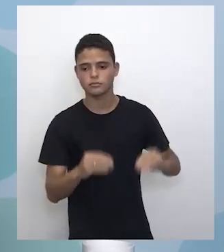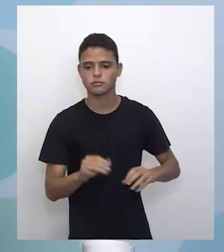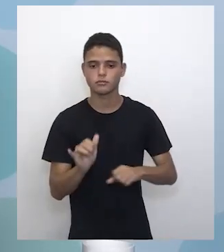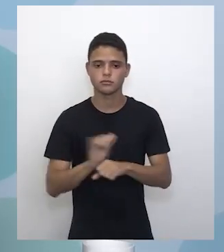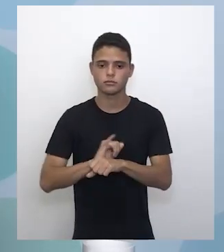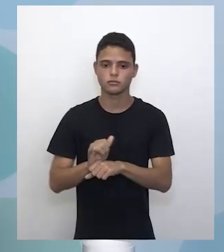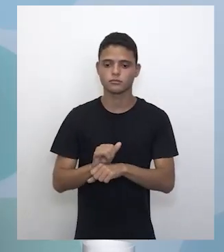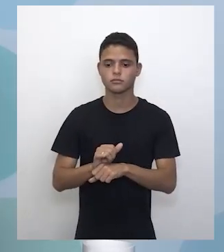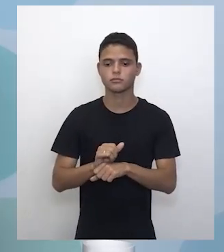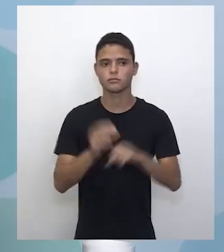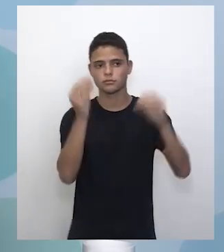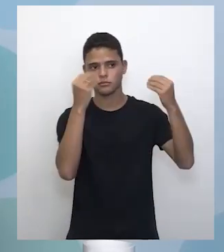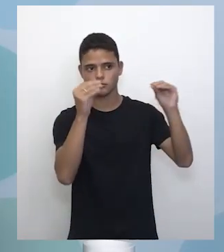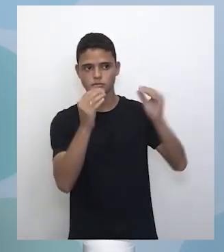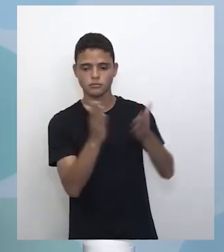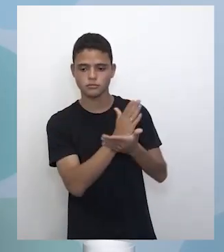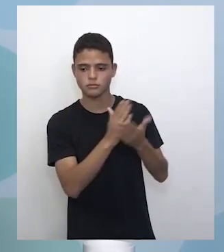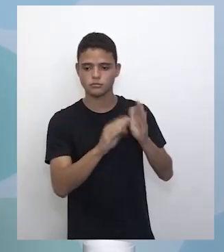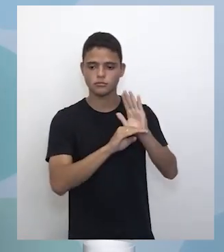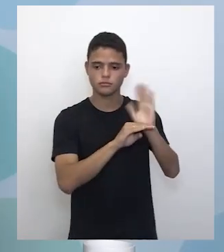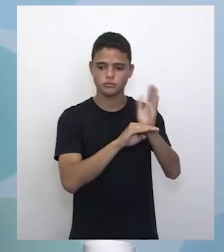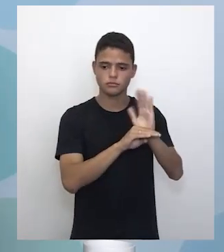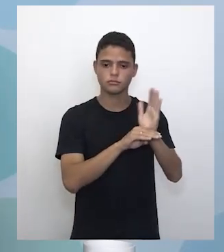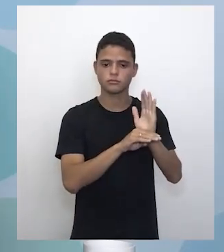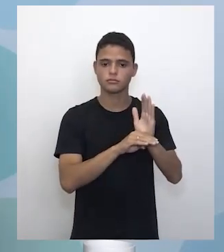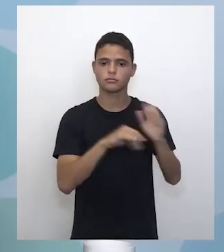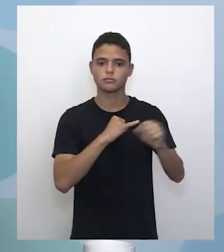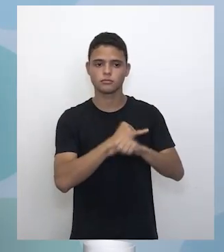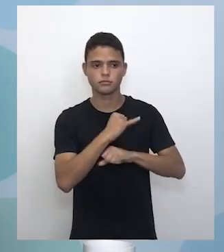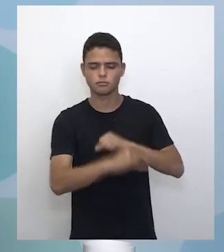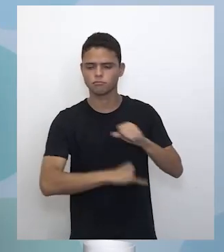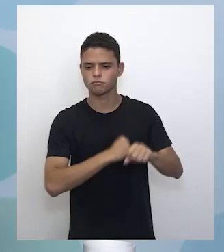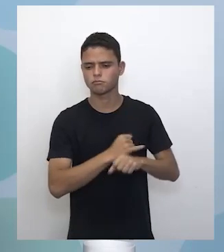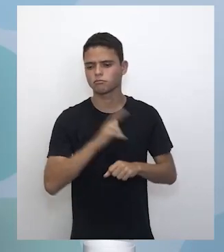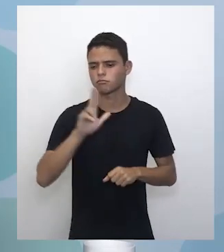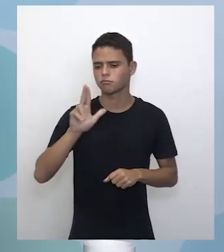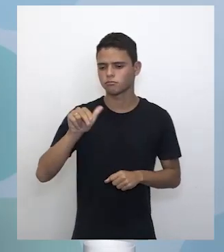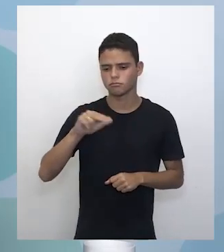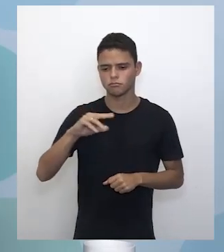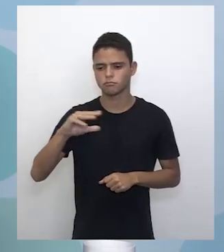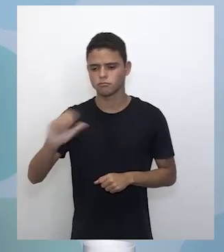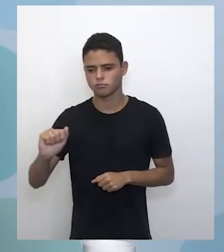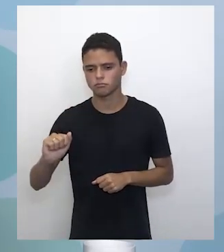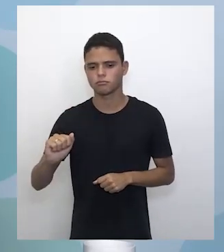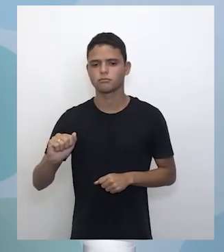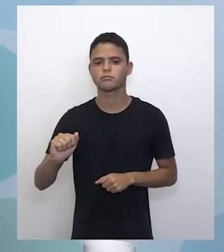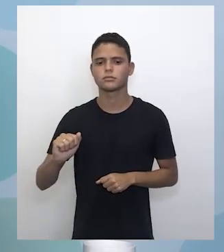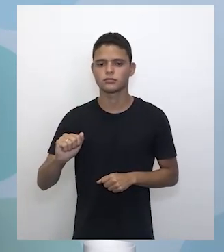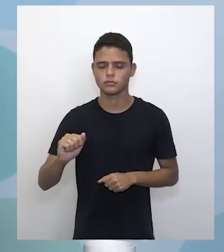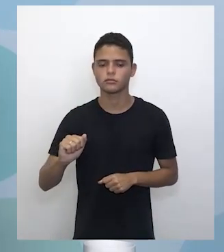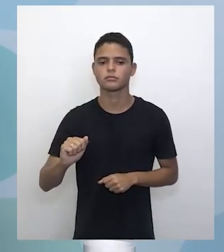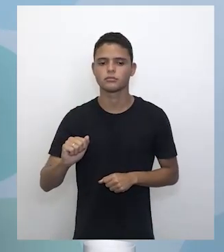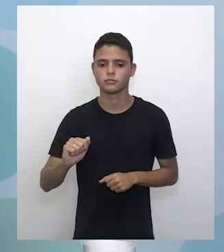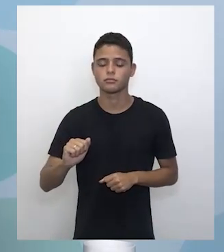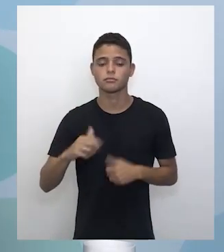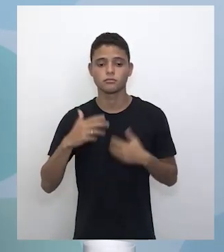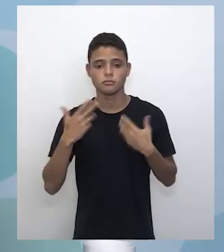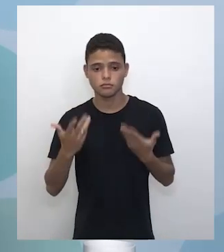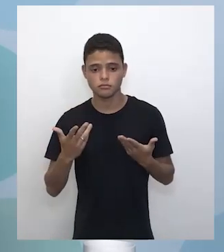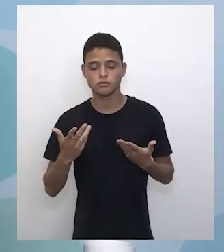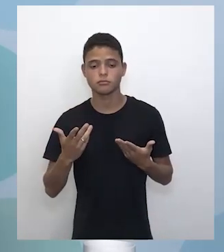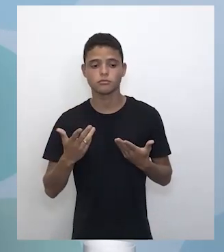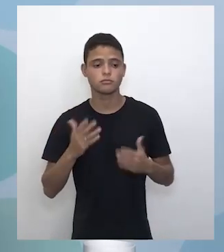você acrescenta vídeos na internet, ela nunca mais foi a mesma. A possibilidade de você acessar o vídeo. E